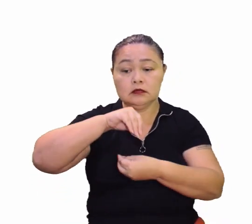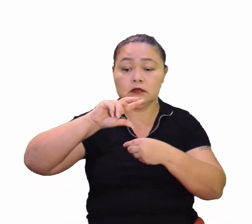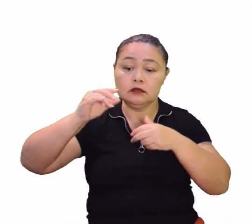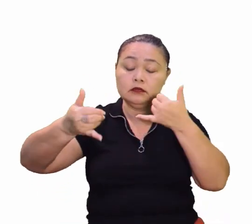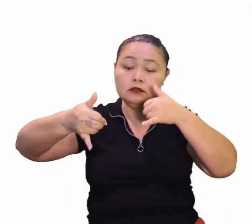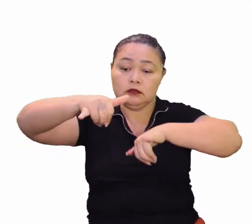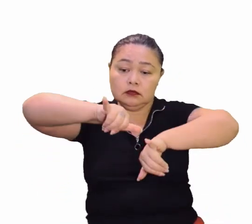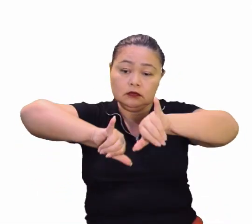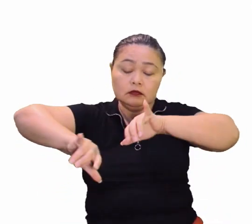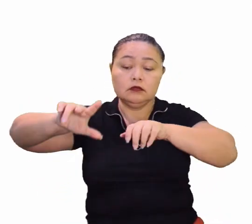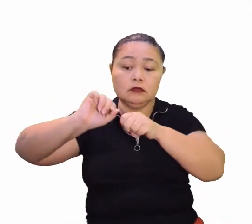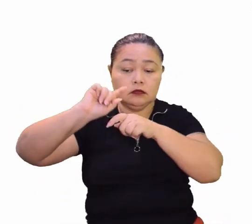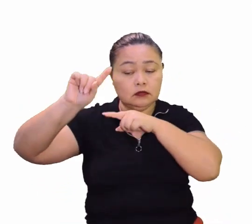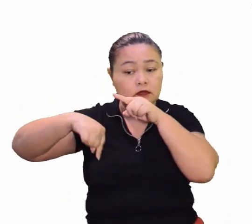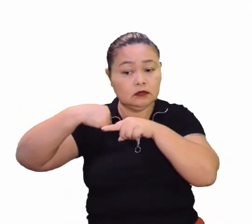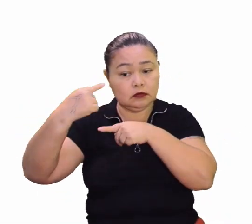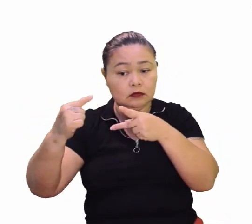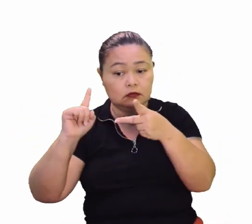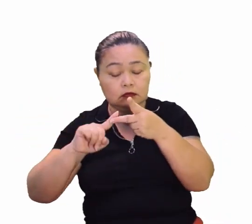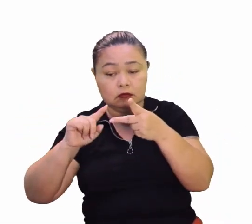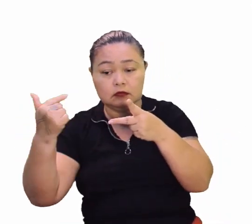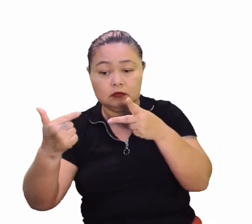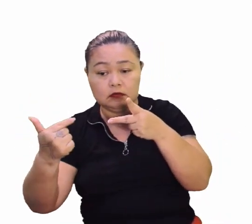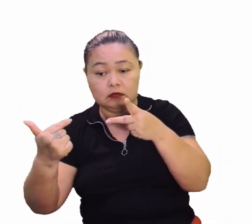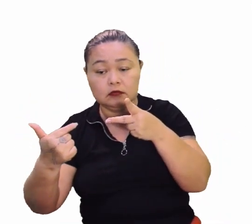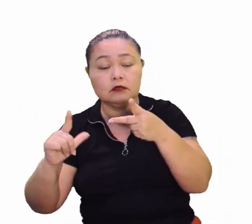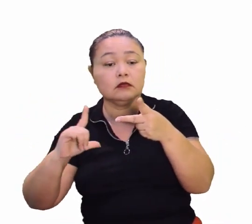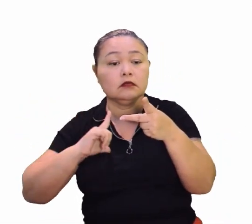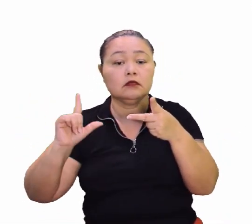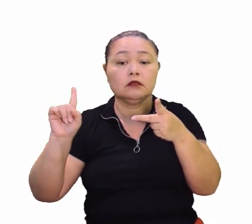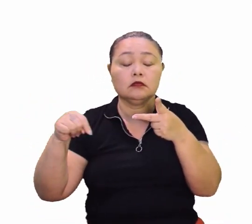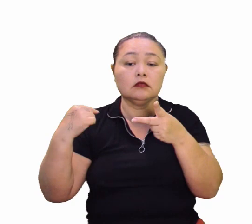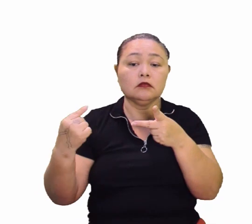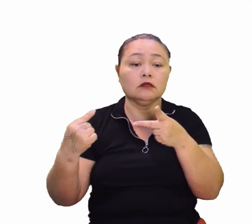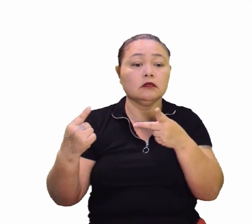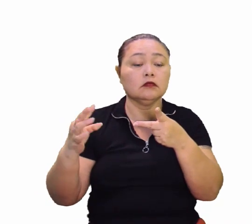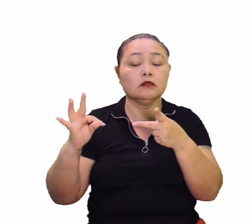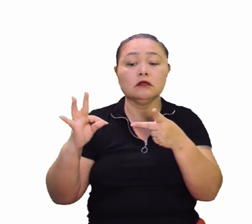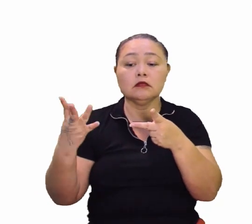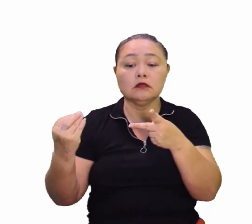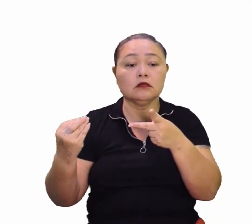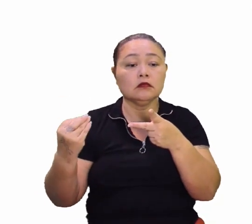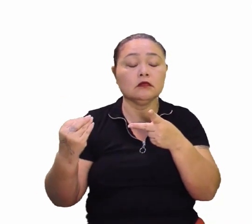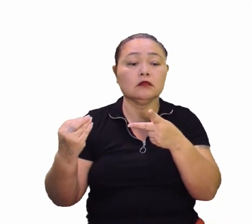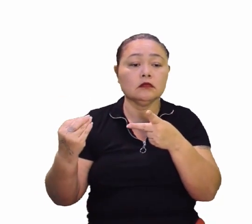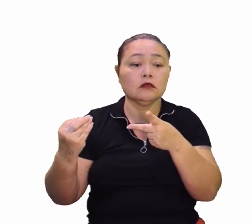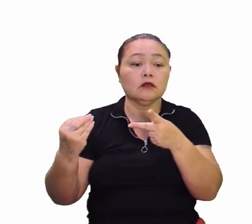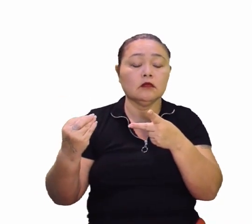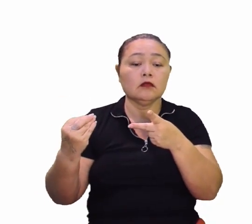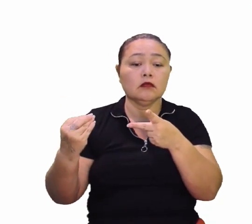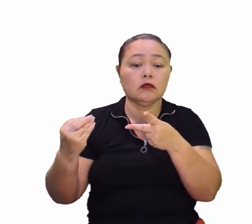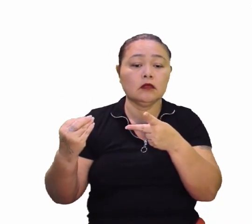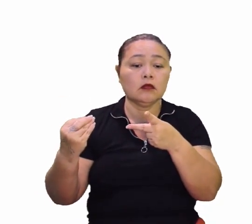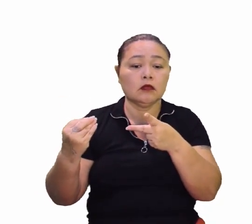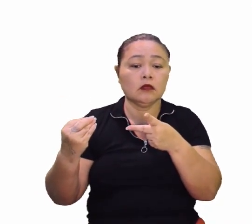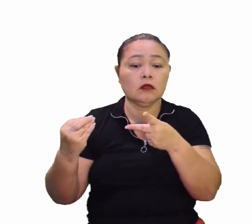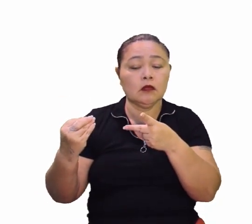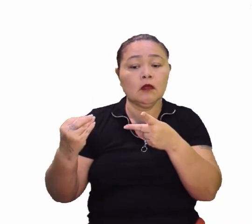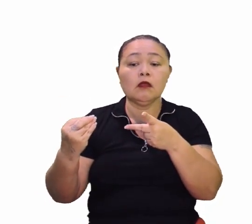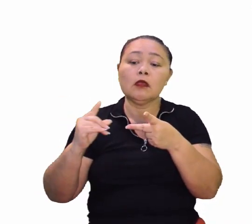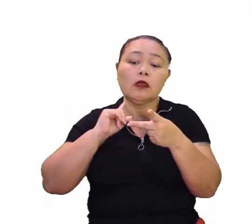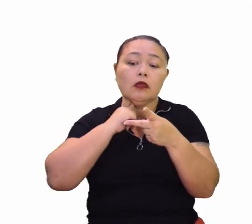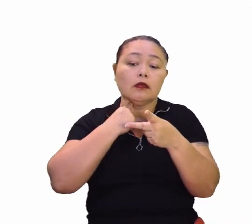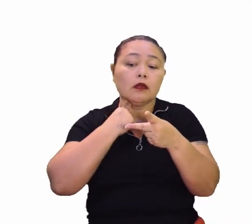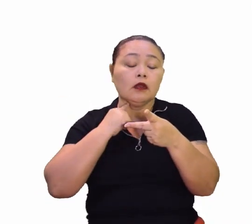reação química que vai gerar os secundários. Justamente. Aí nós temos aí toda essa reação